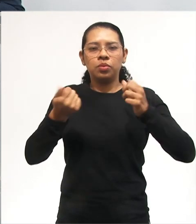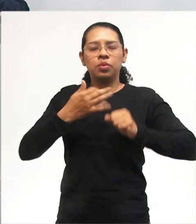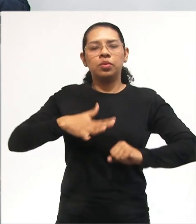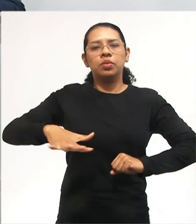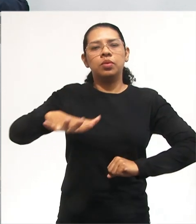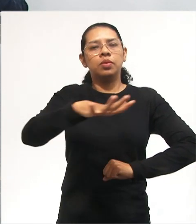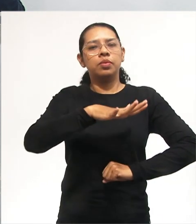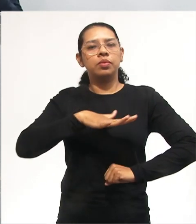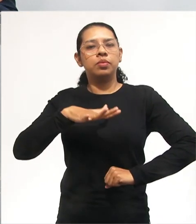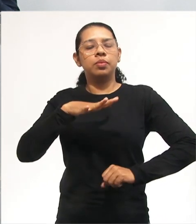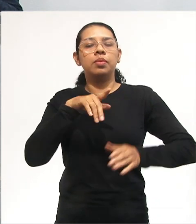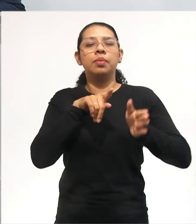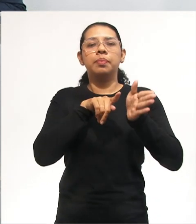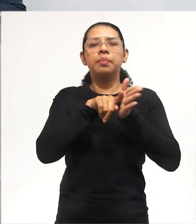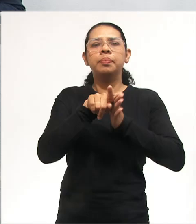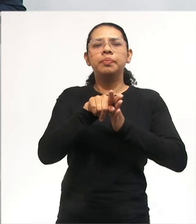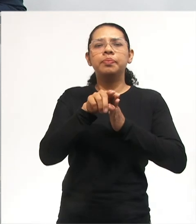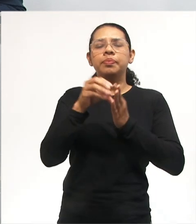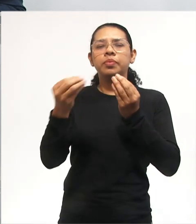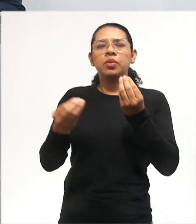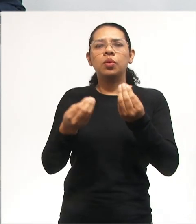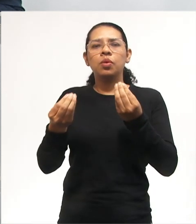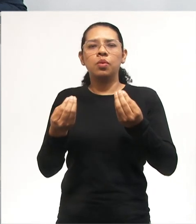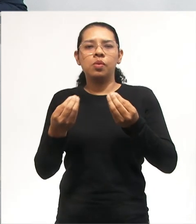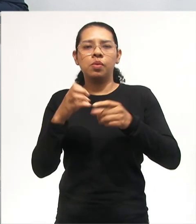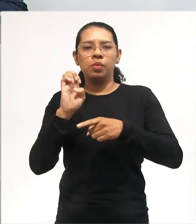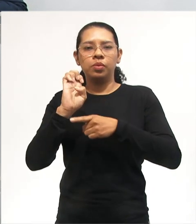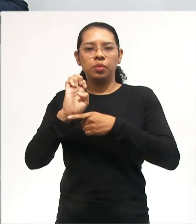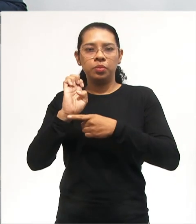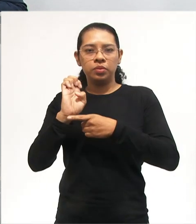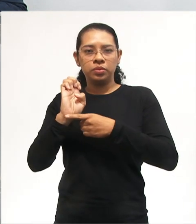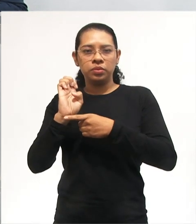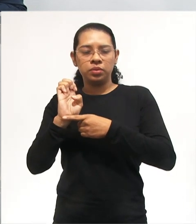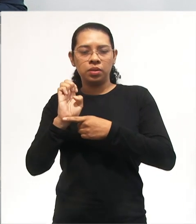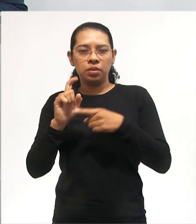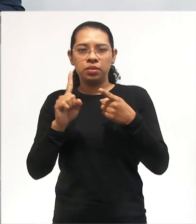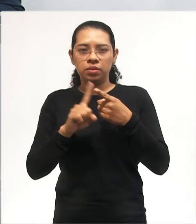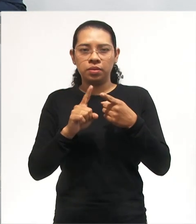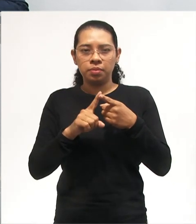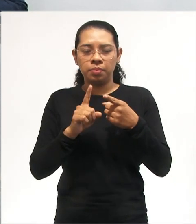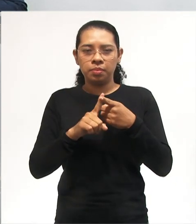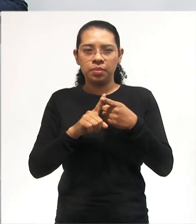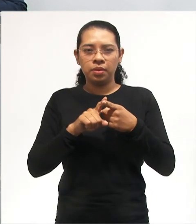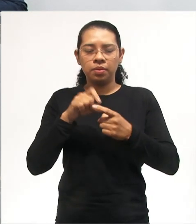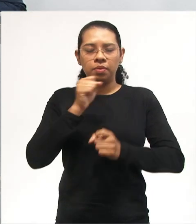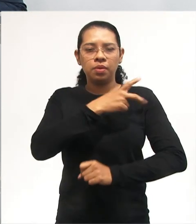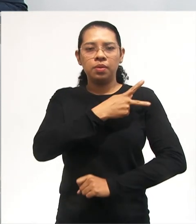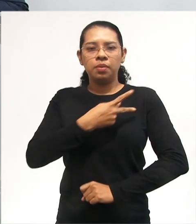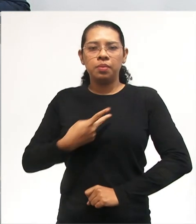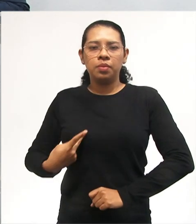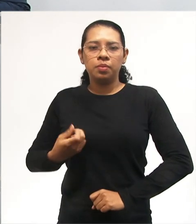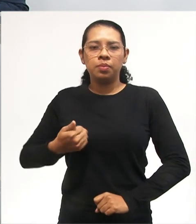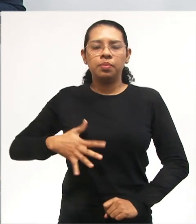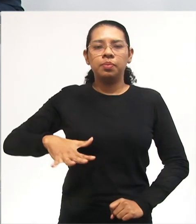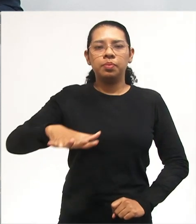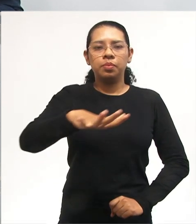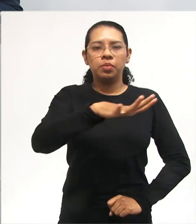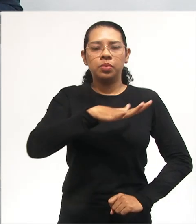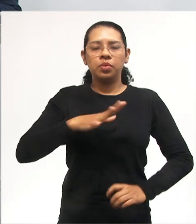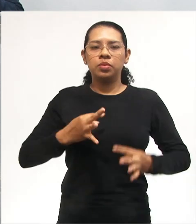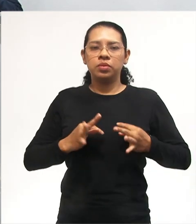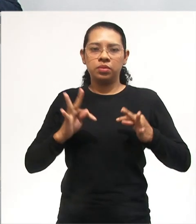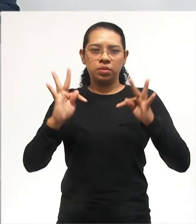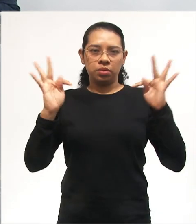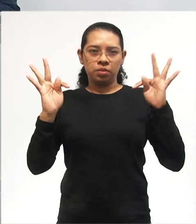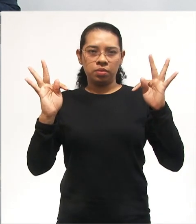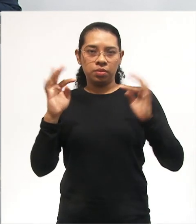anteriormente, como que se dá a relação do Estado, né, do governo com as políticas de ciência e tecnologia? O primeiro ponto é a regulação. Então, você ter um